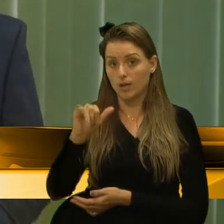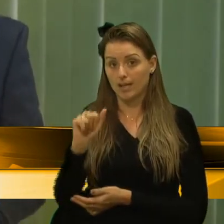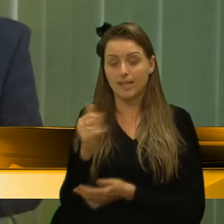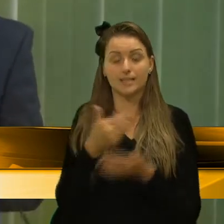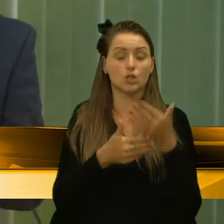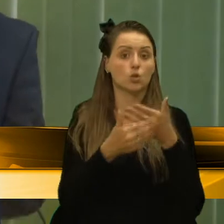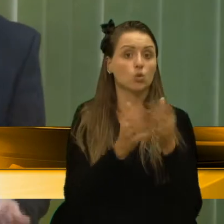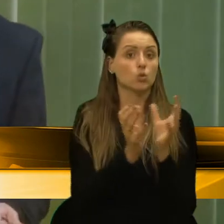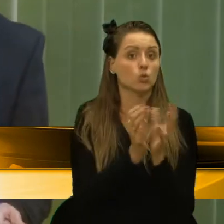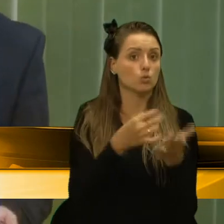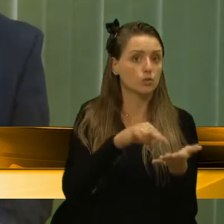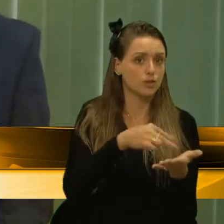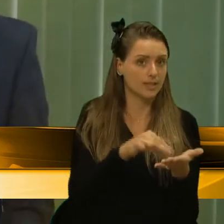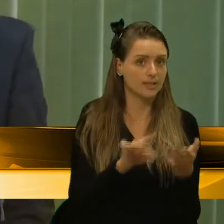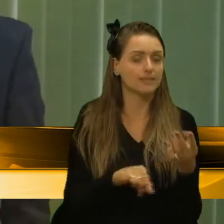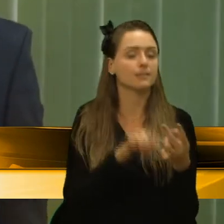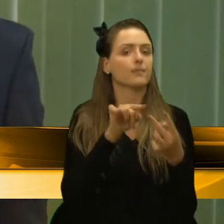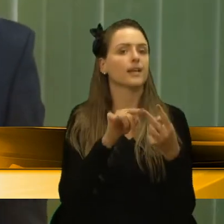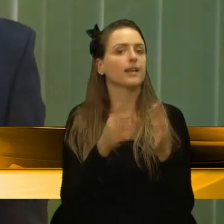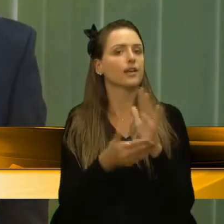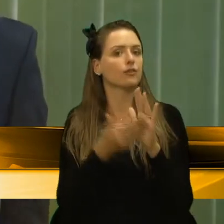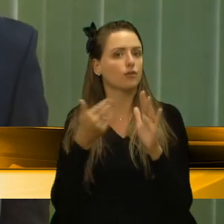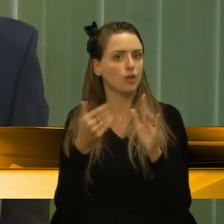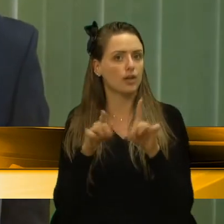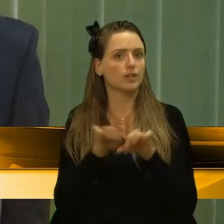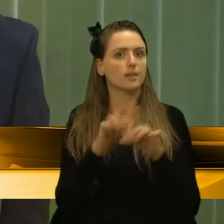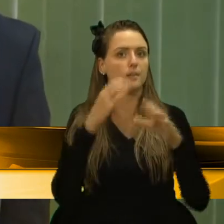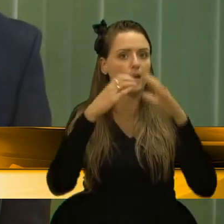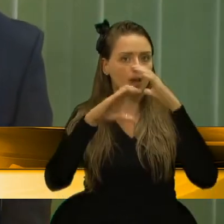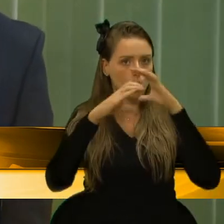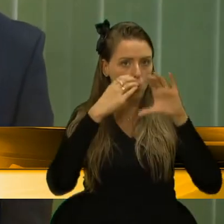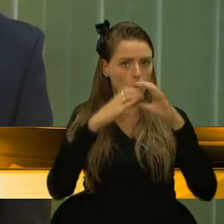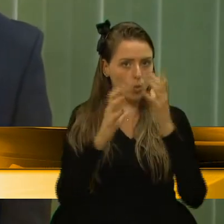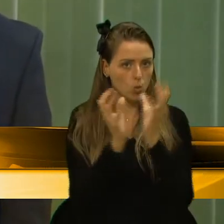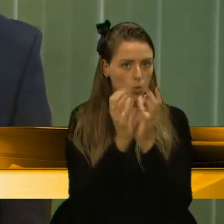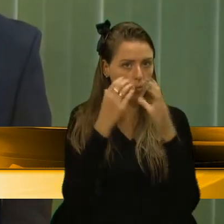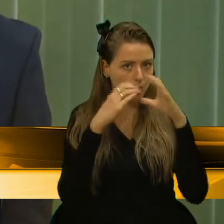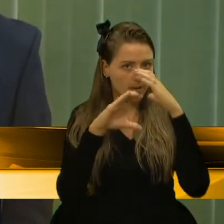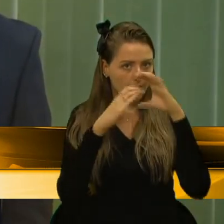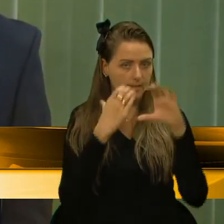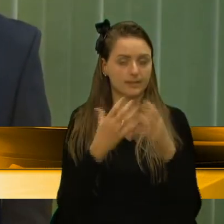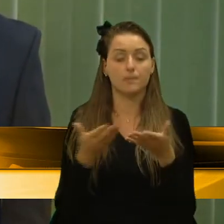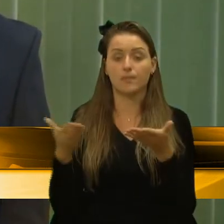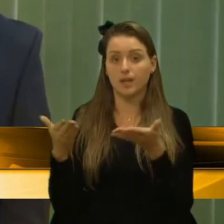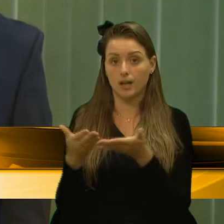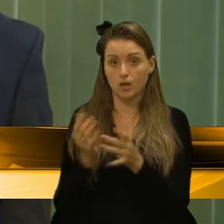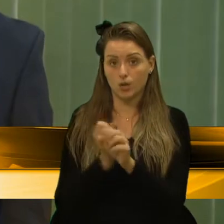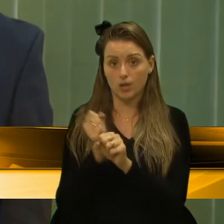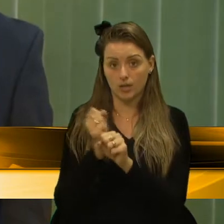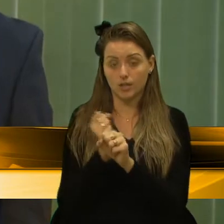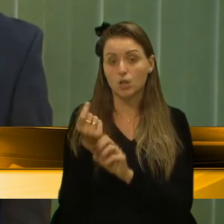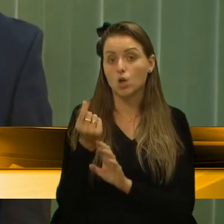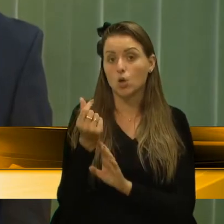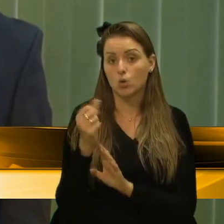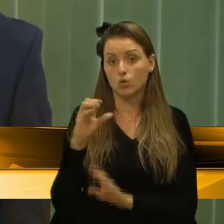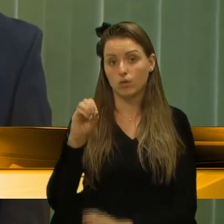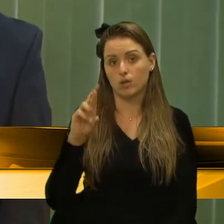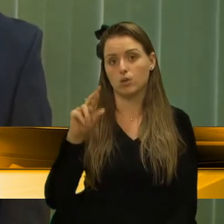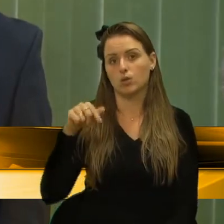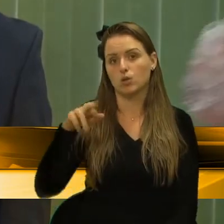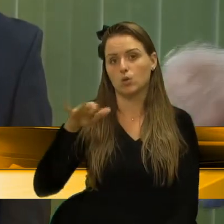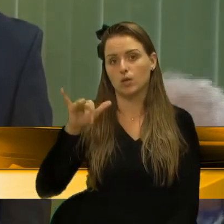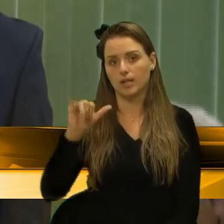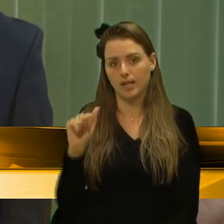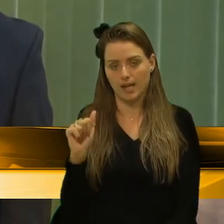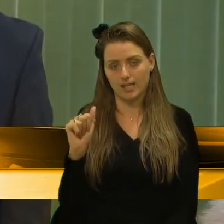dança e fora o coral municipal. Este ano, o valor da orquestra do ano